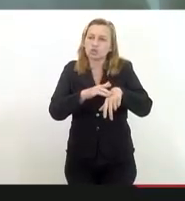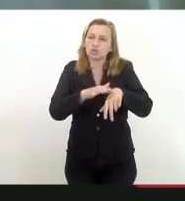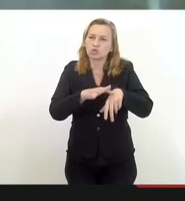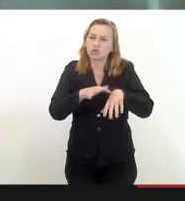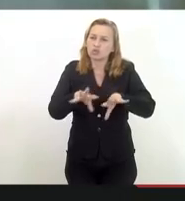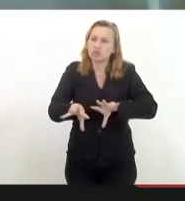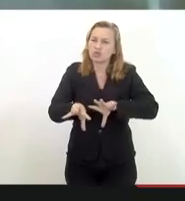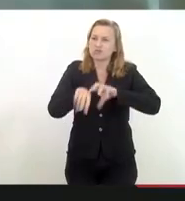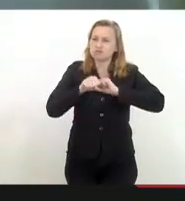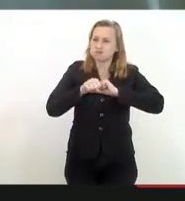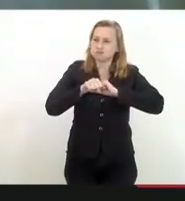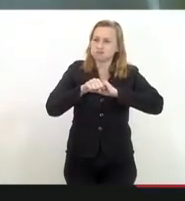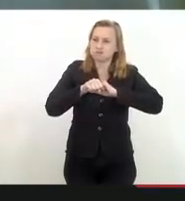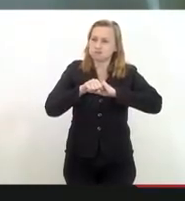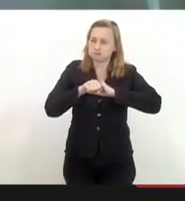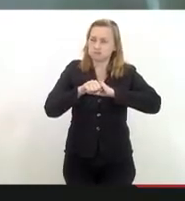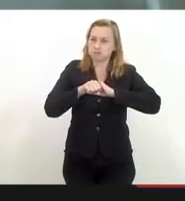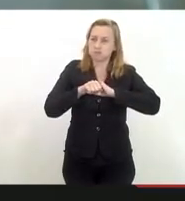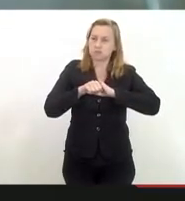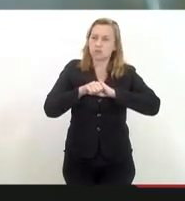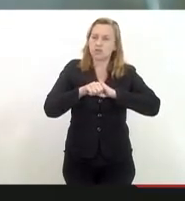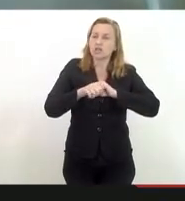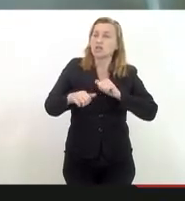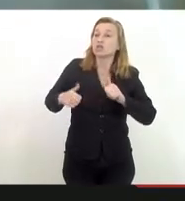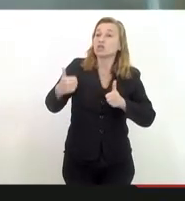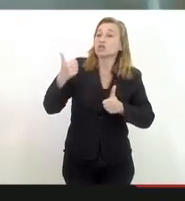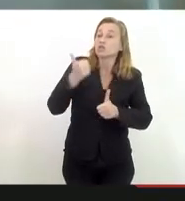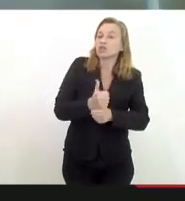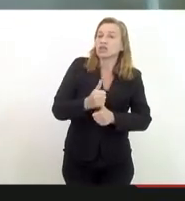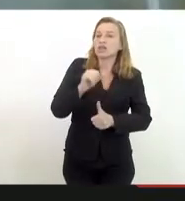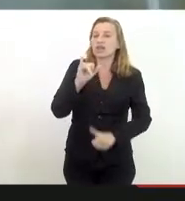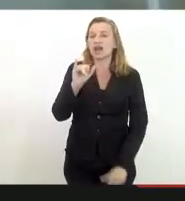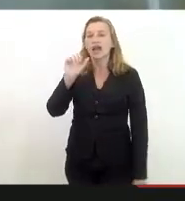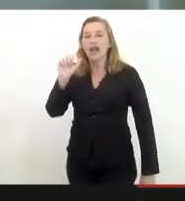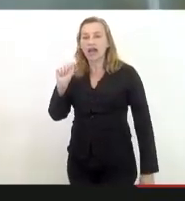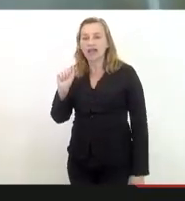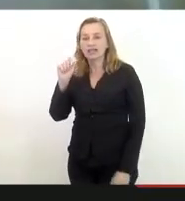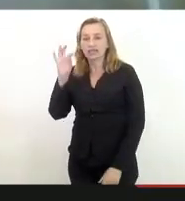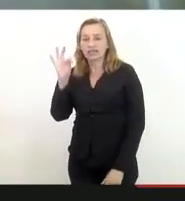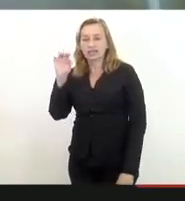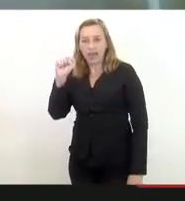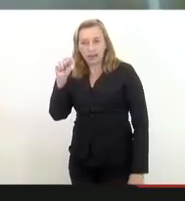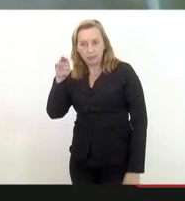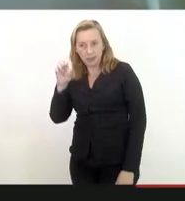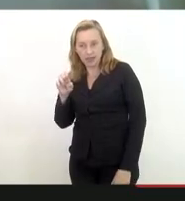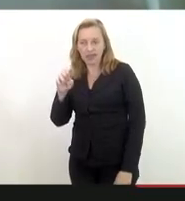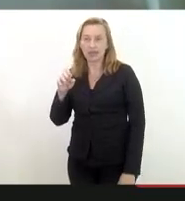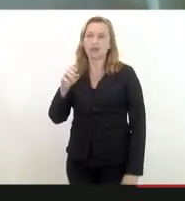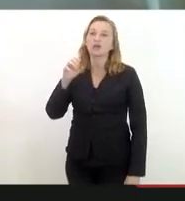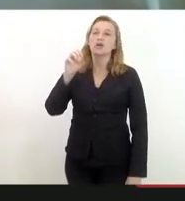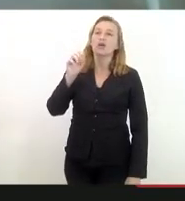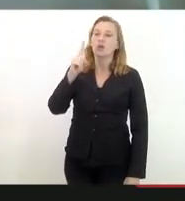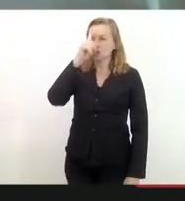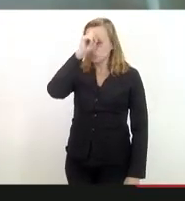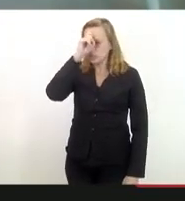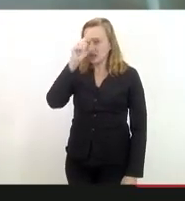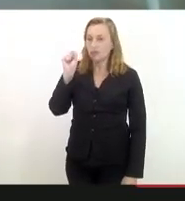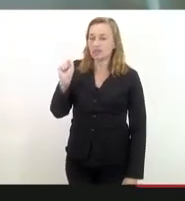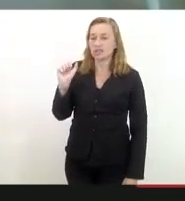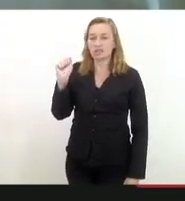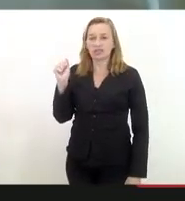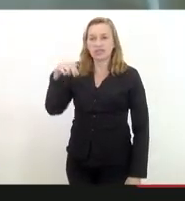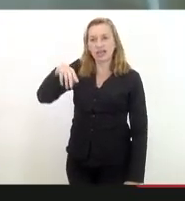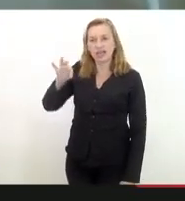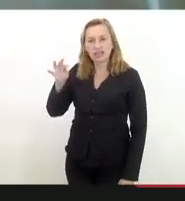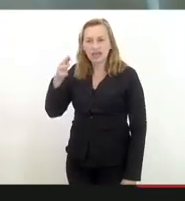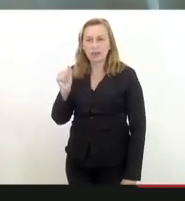que seria o substituto do IETAP, do ISS e do Hospital Santa Maria.